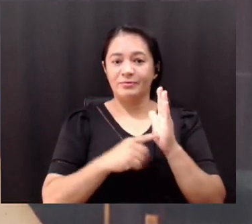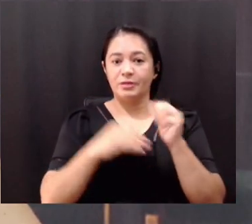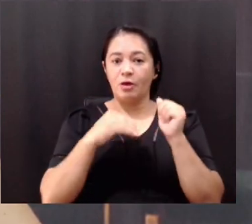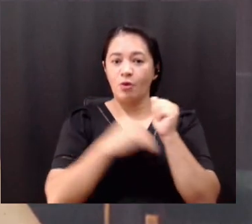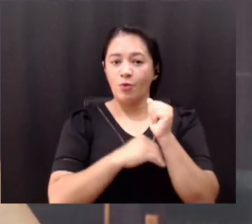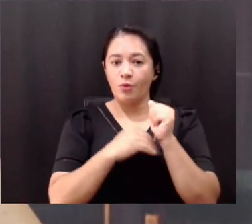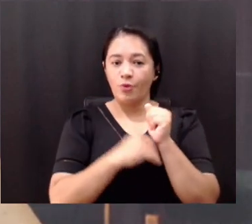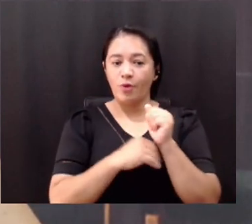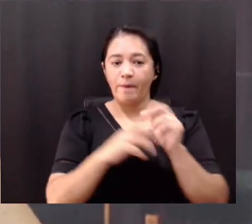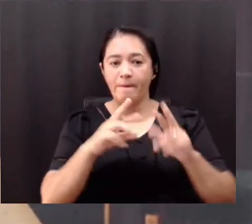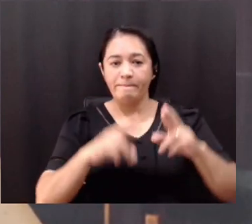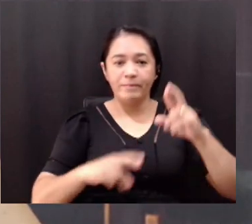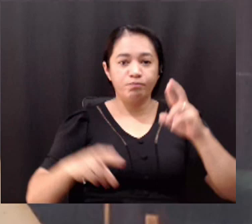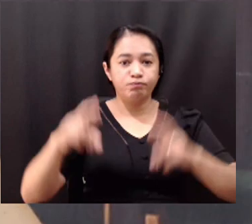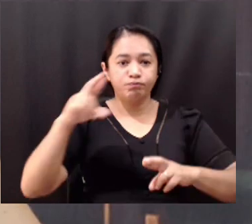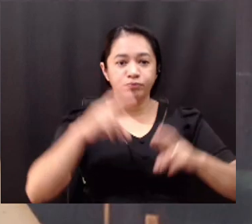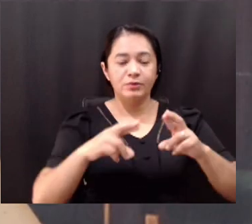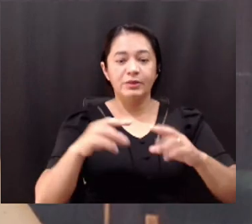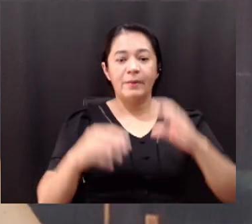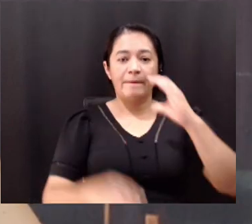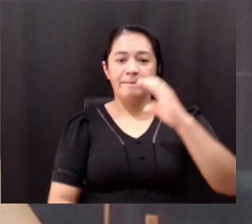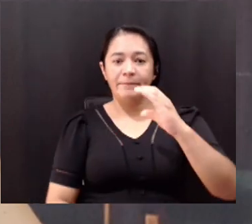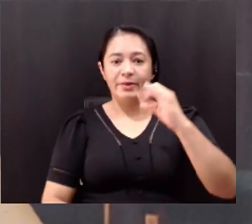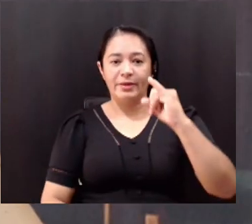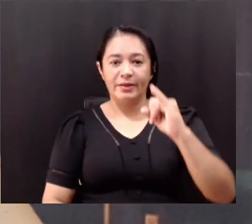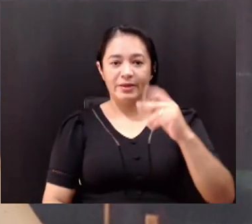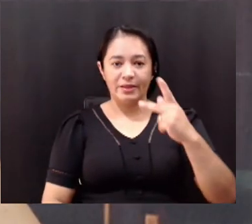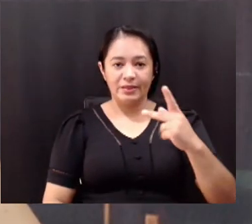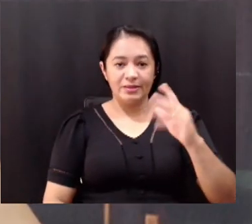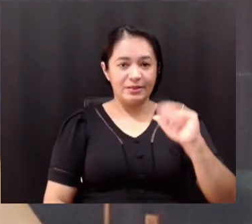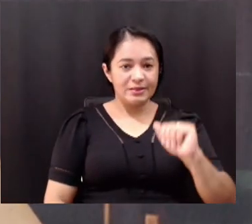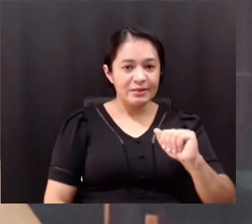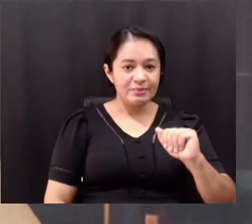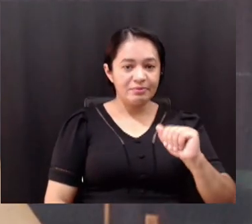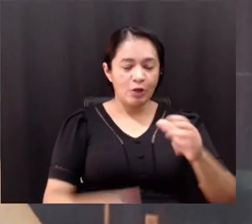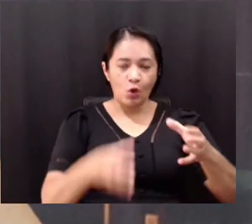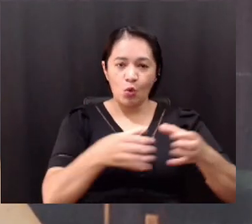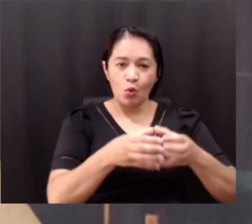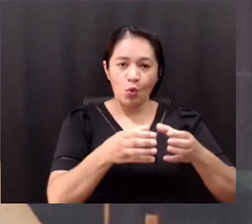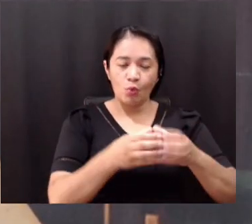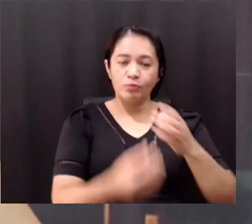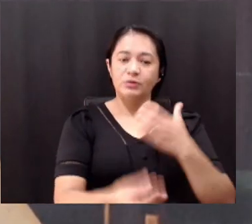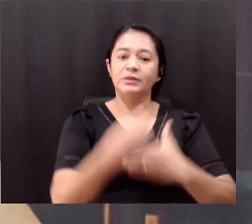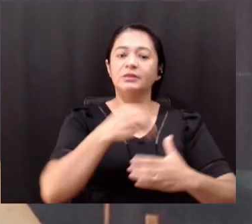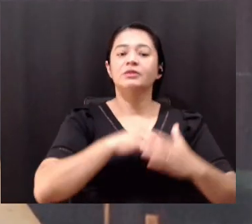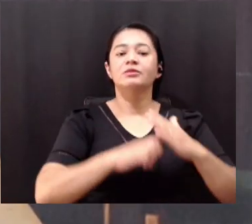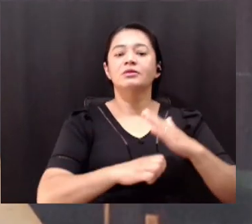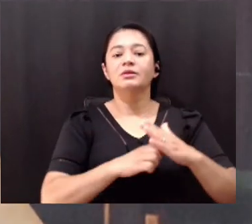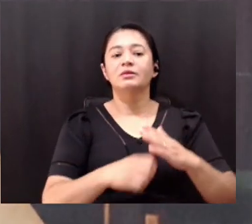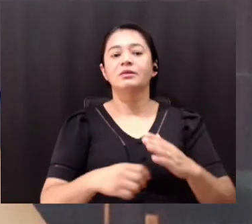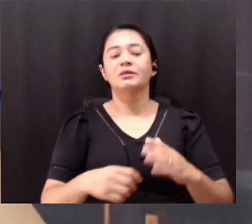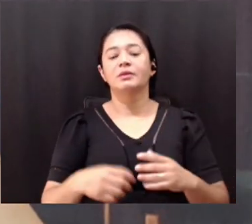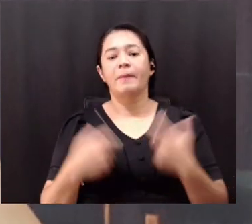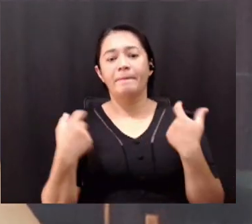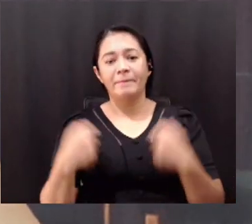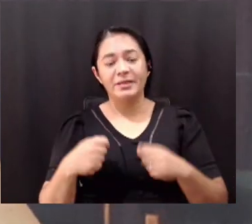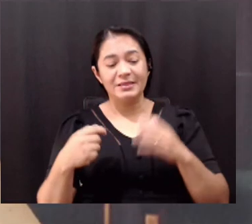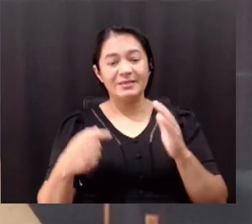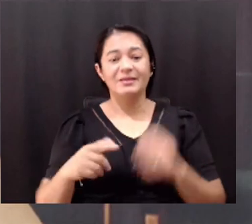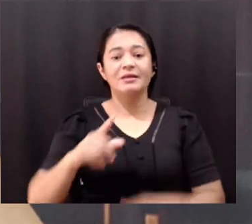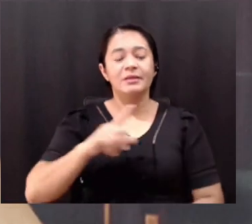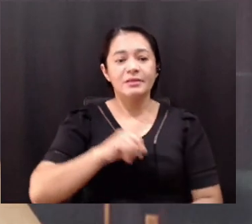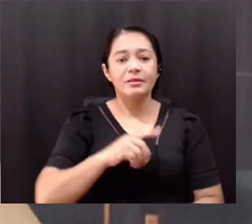pela CIPA, que é a Comissão Interna de Prevenção de Acidentes. Então, a empresa precisa ter esse canal para quê? Não para saber quem